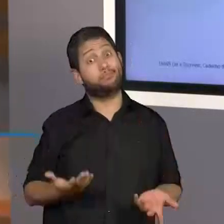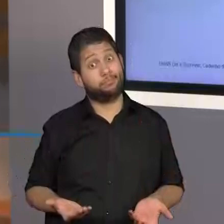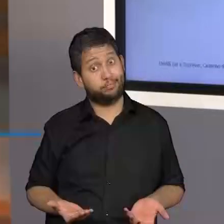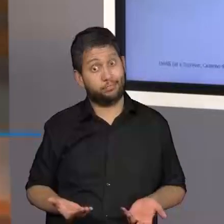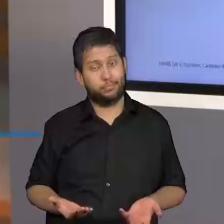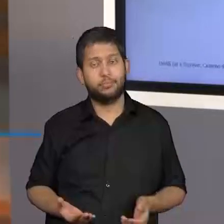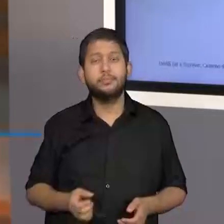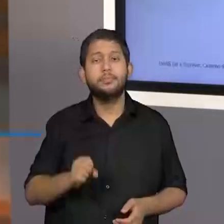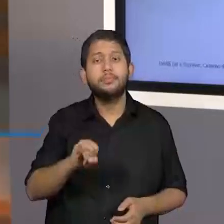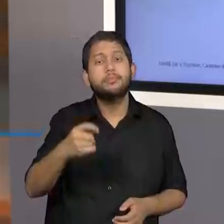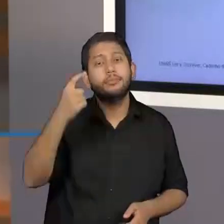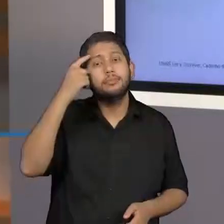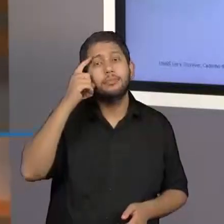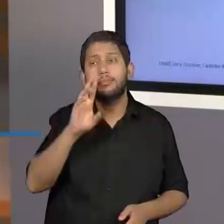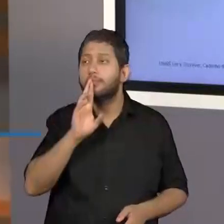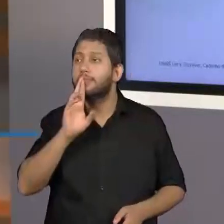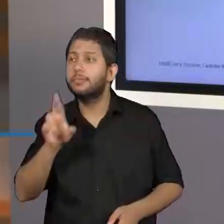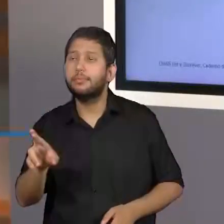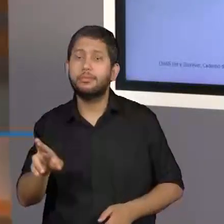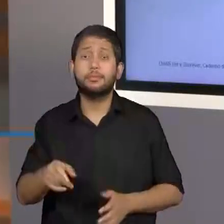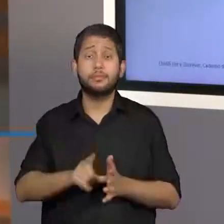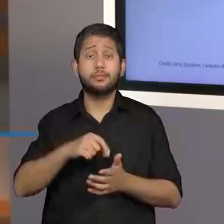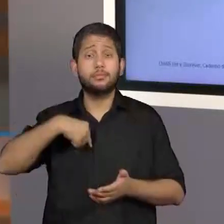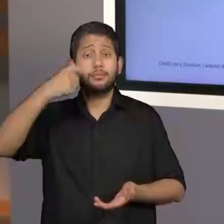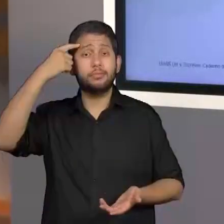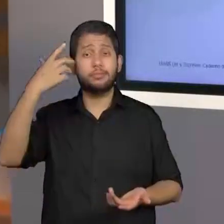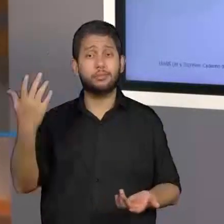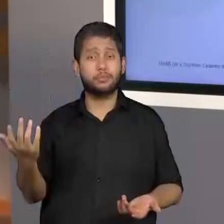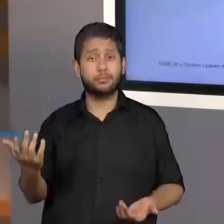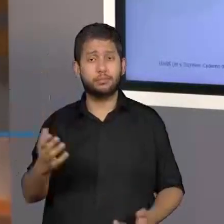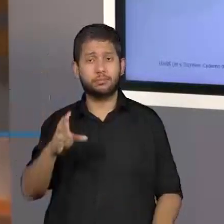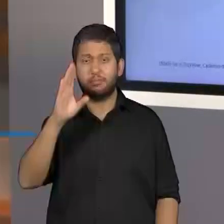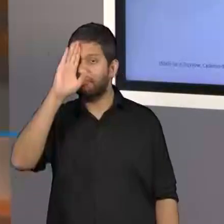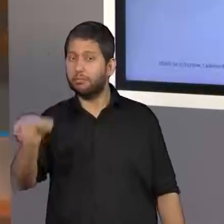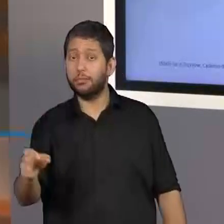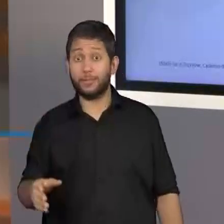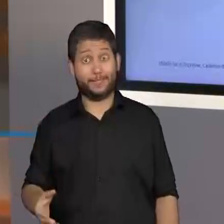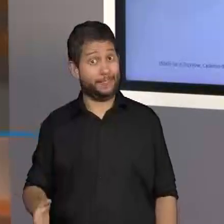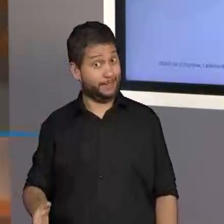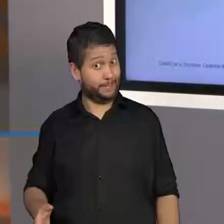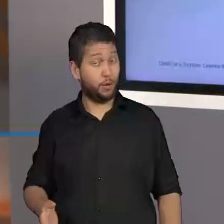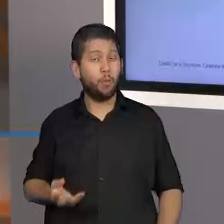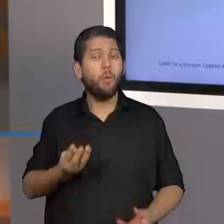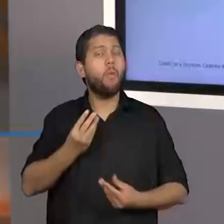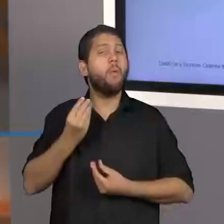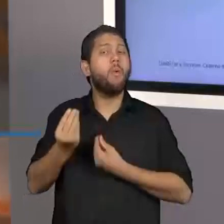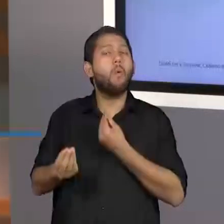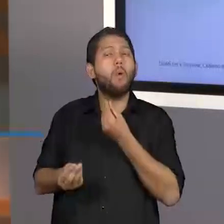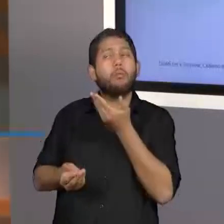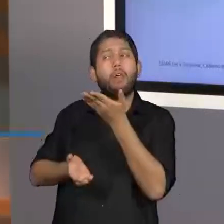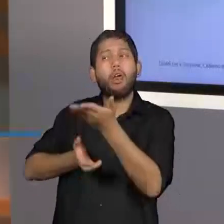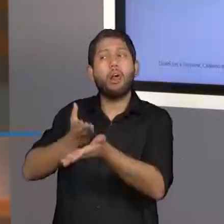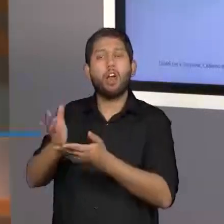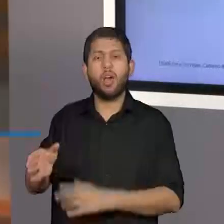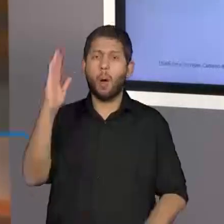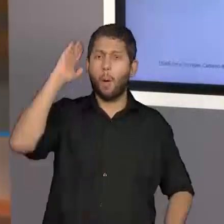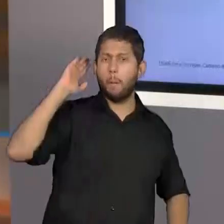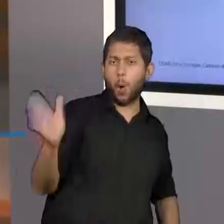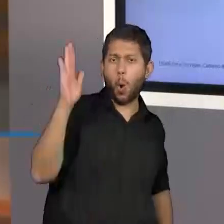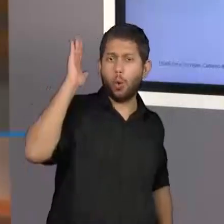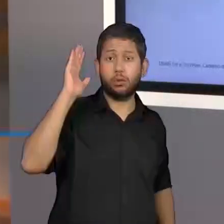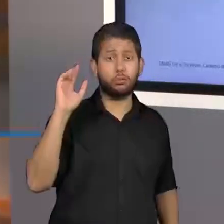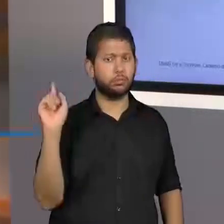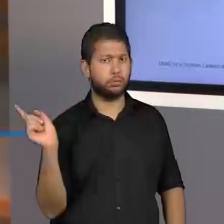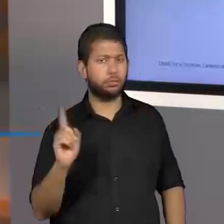vez que eu pensar algo, eu posso pensar, mas eu tenho que pensar muito bem em como eu vou dizer isso, para não magoar,